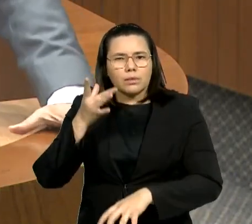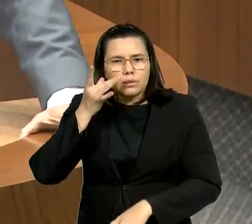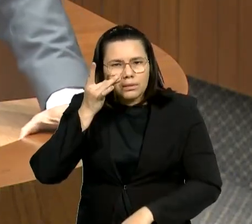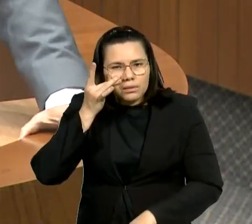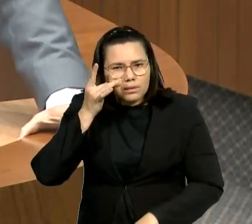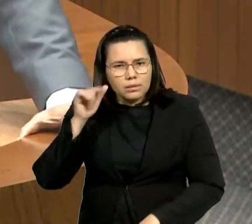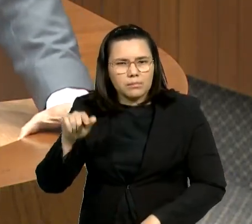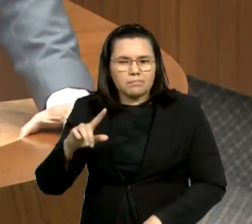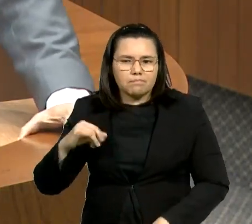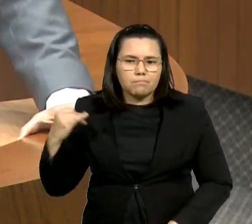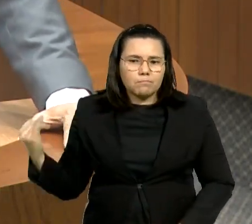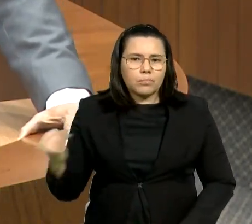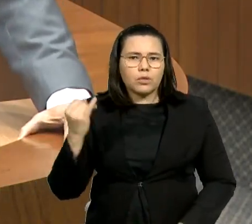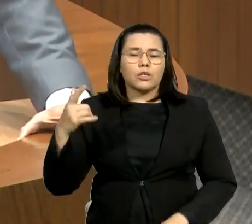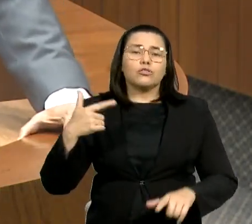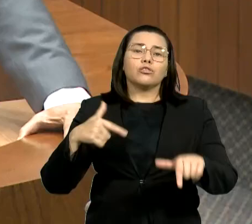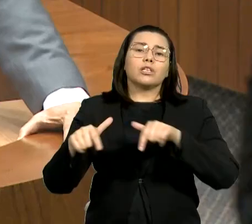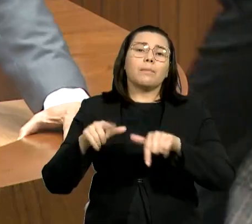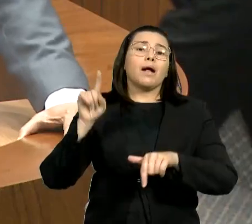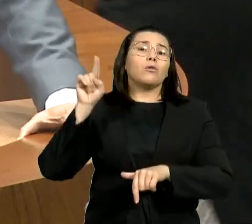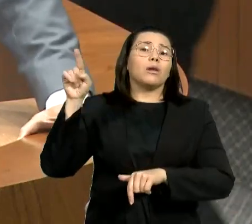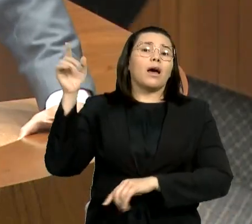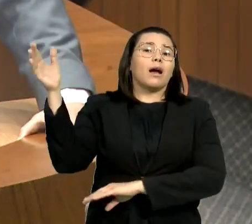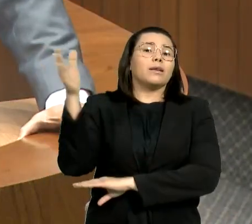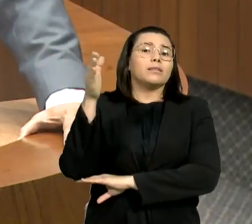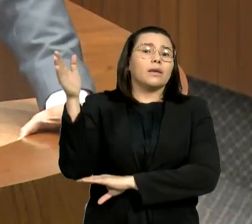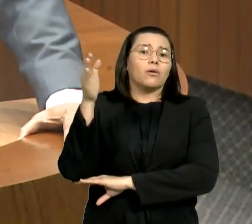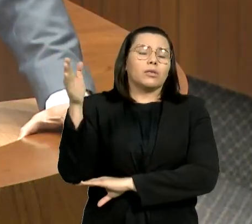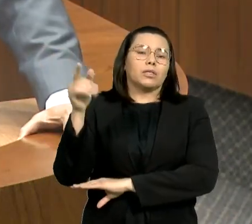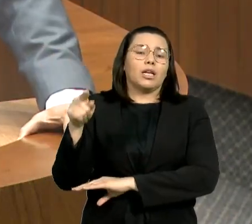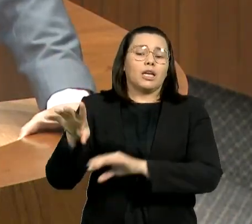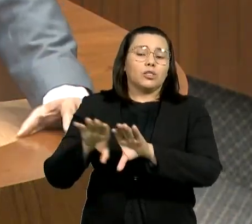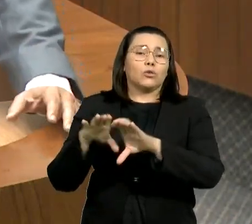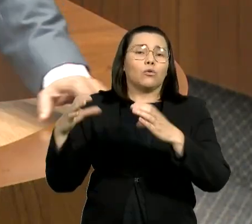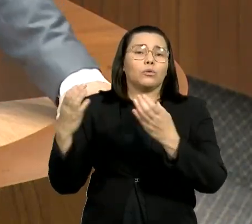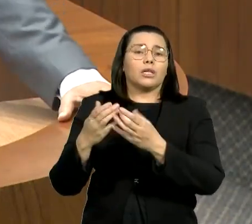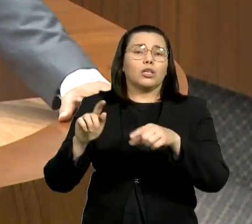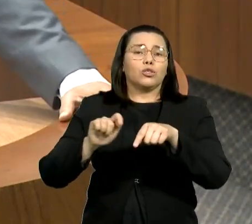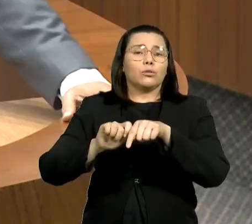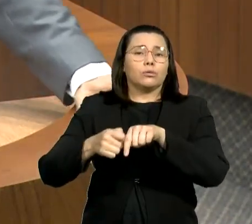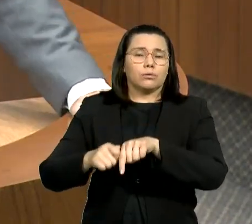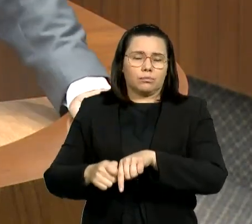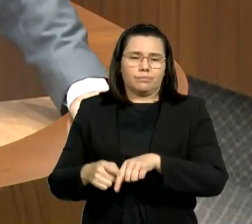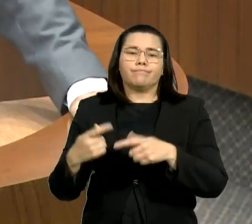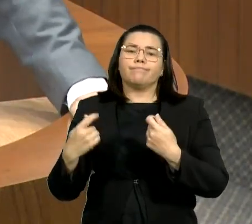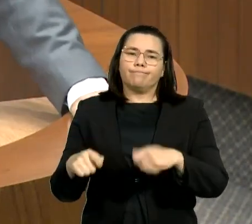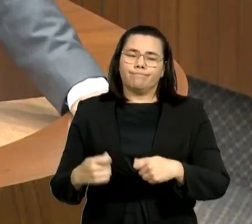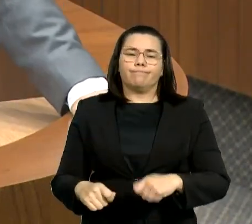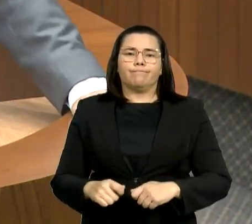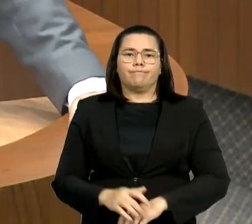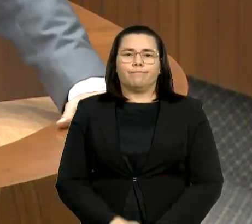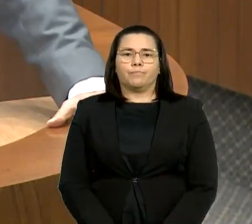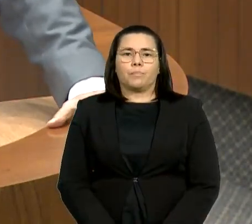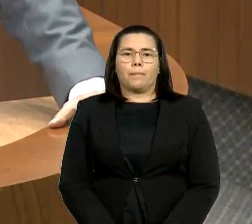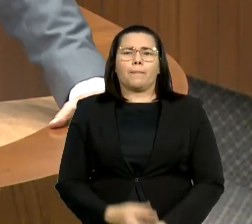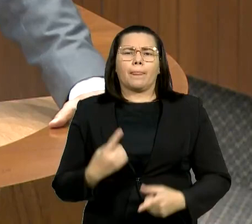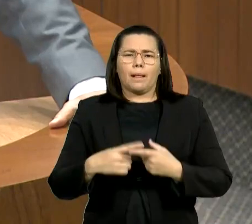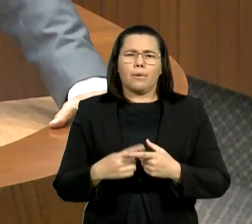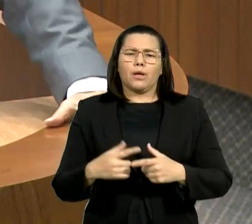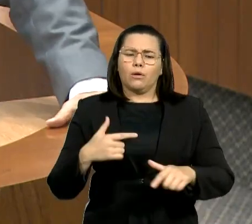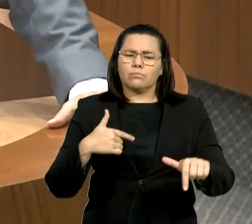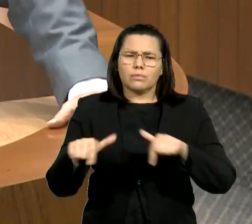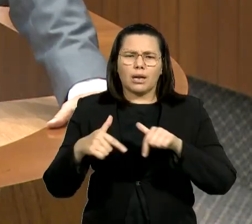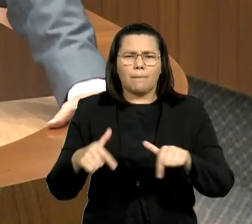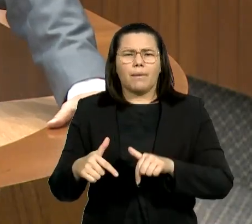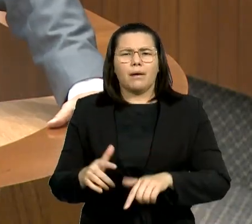importante ação junto às comunidades quilombolas, porque é uma ação que tem um impacto